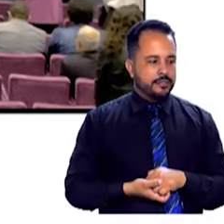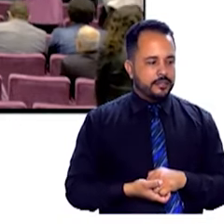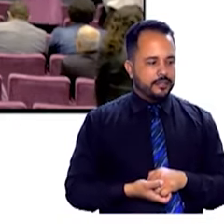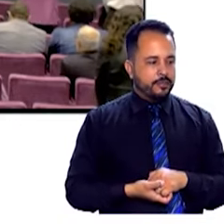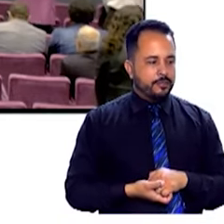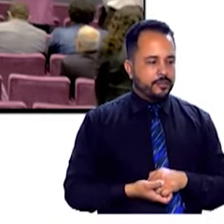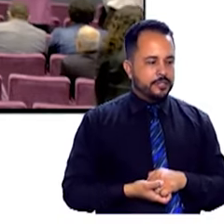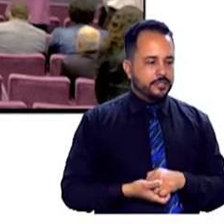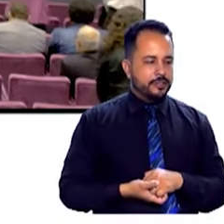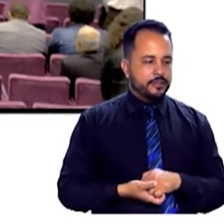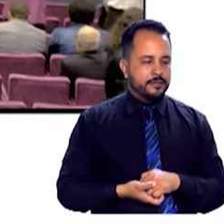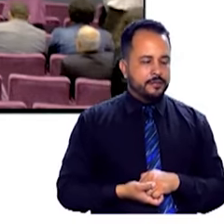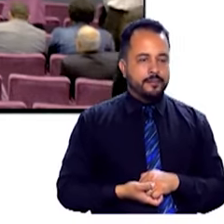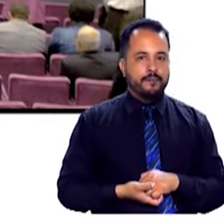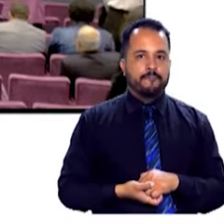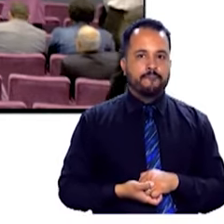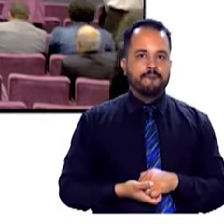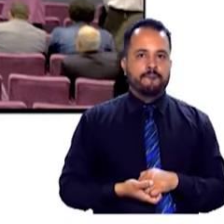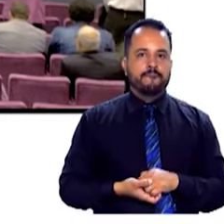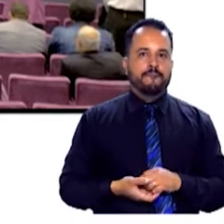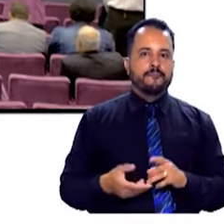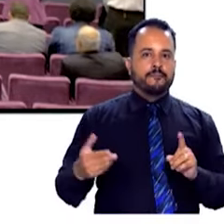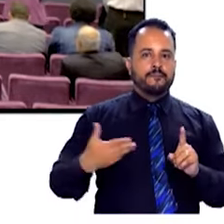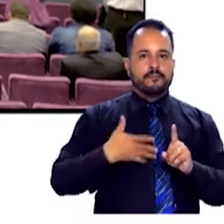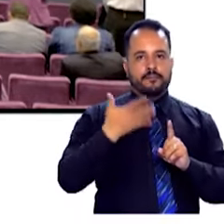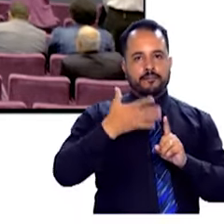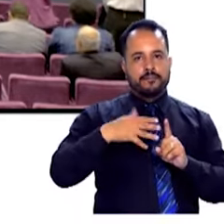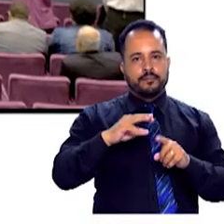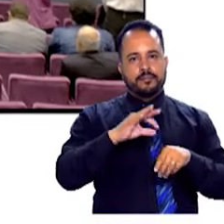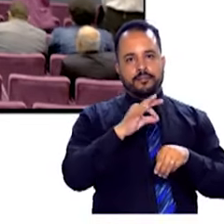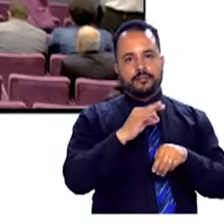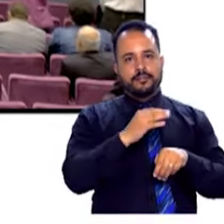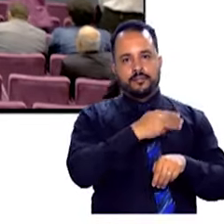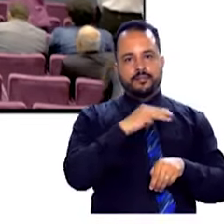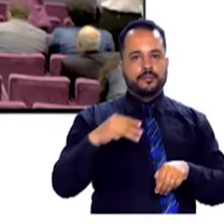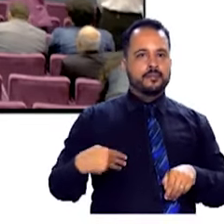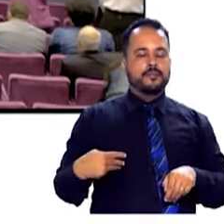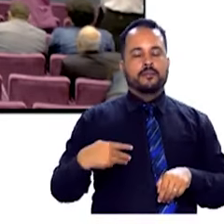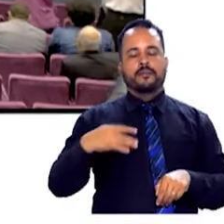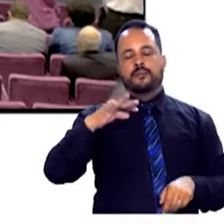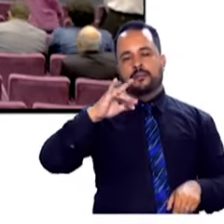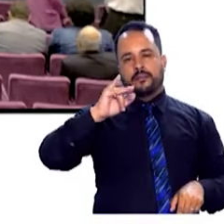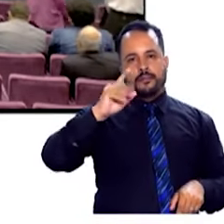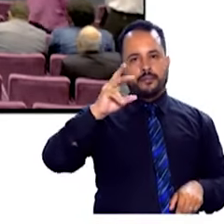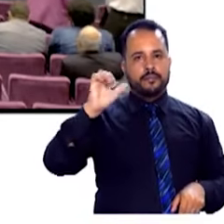com a palavra o ministro Mauro campbel Marques